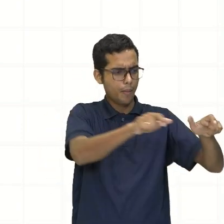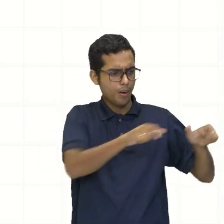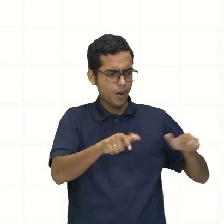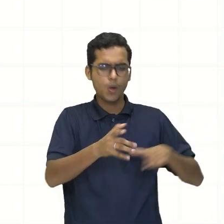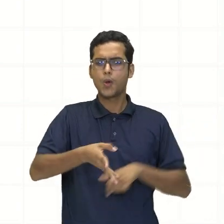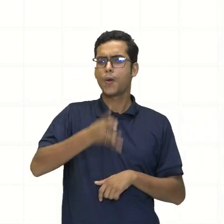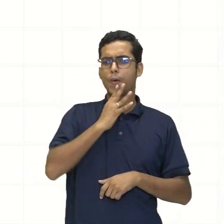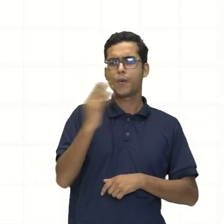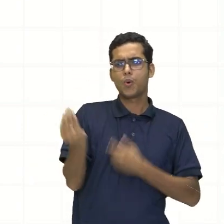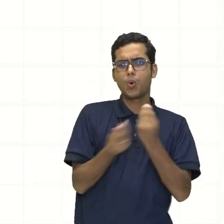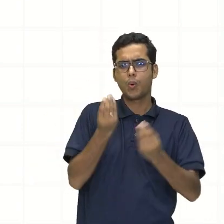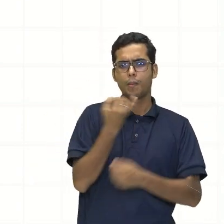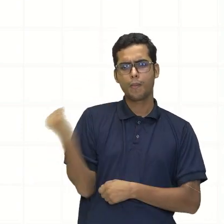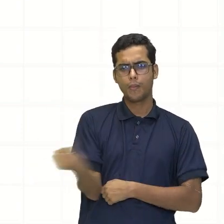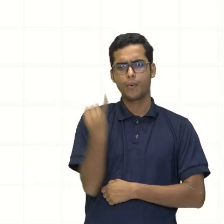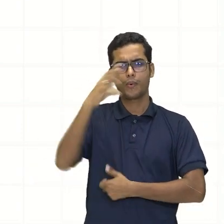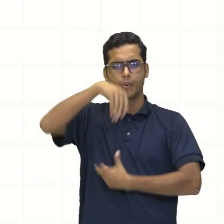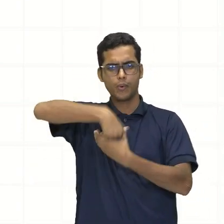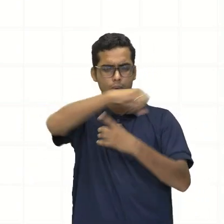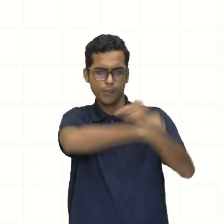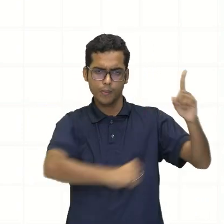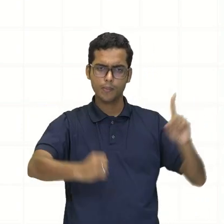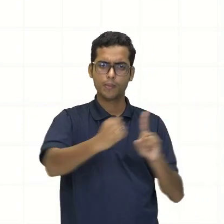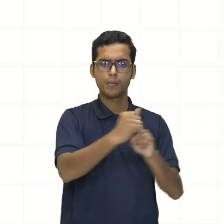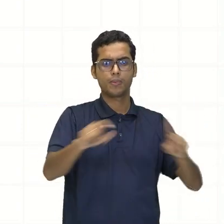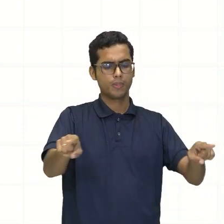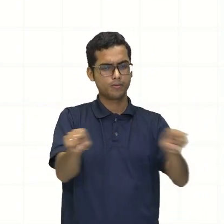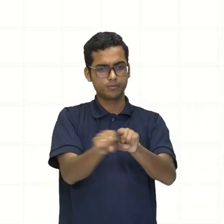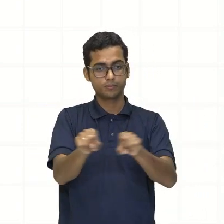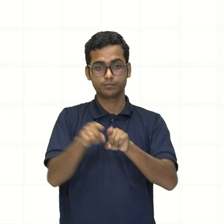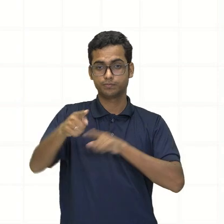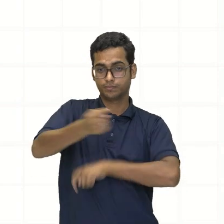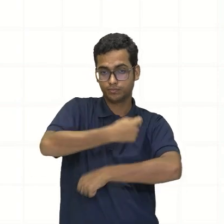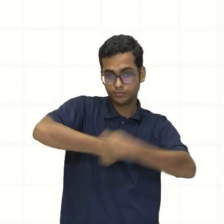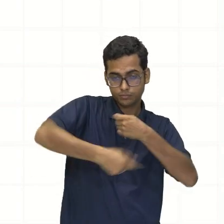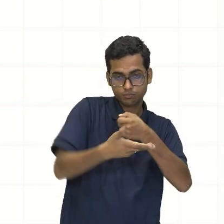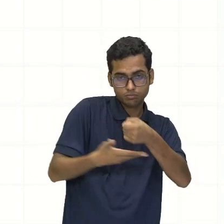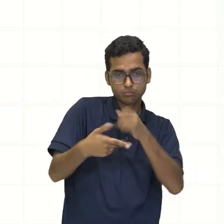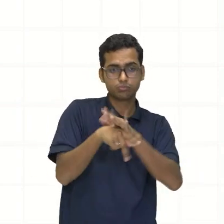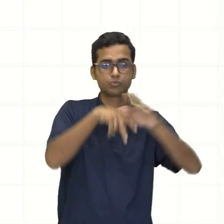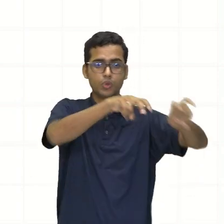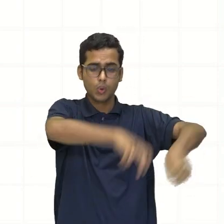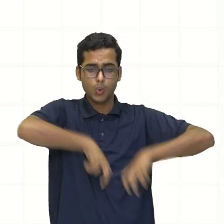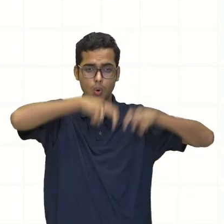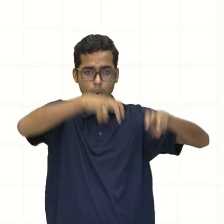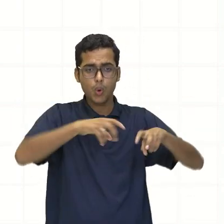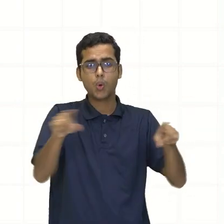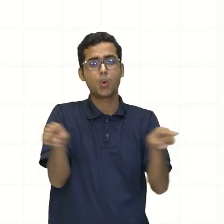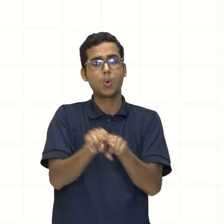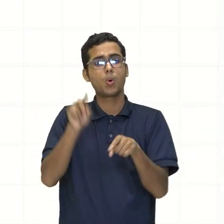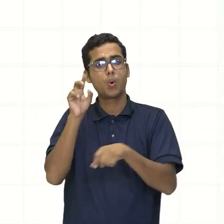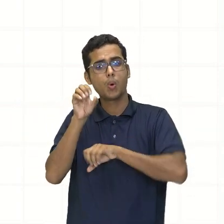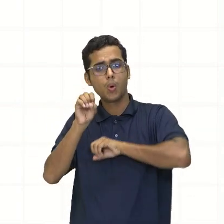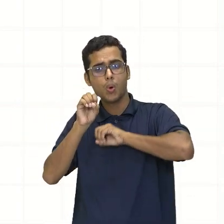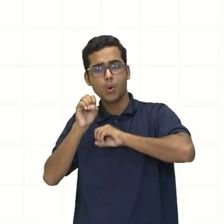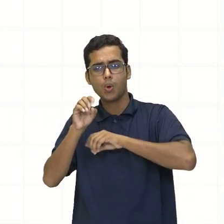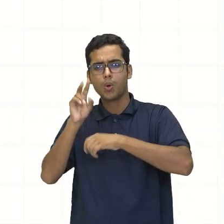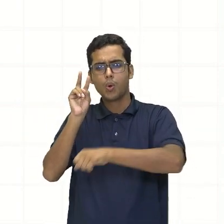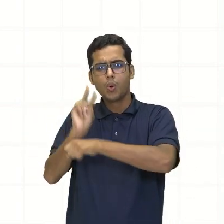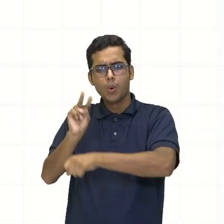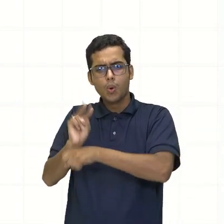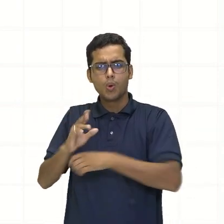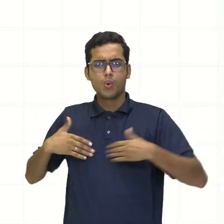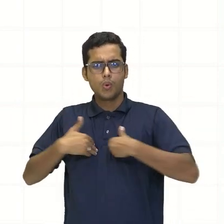sua importância dentro da sociedade. A economia se baseia na agricultura e